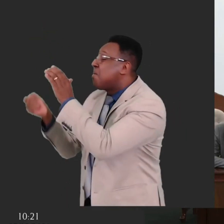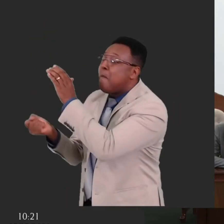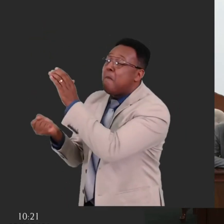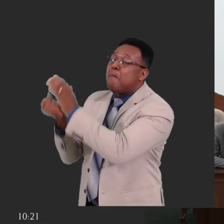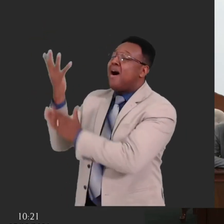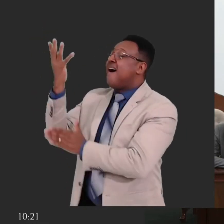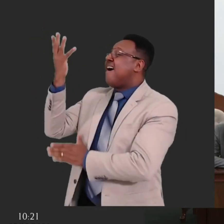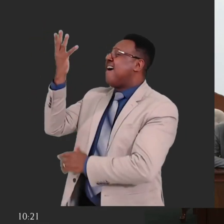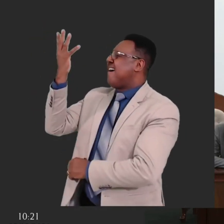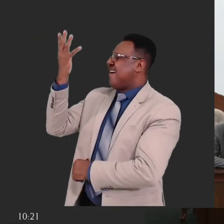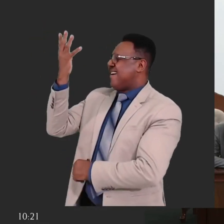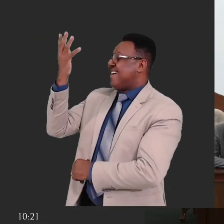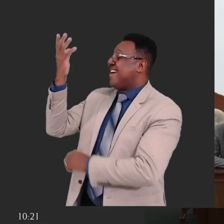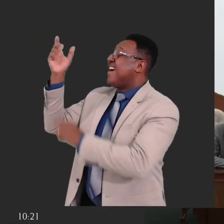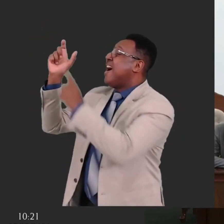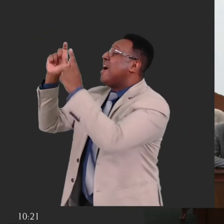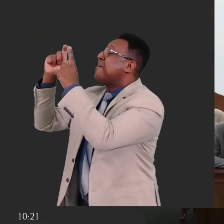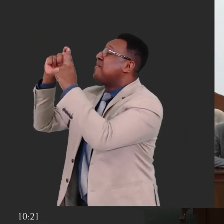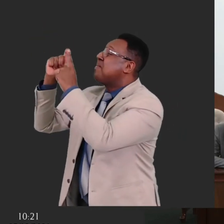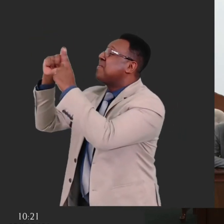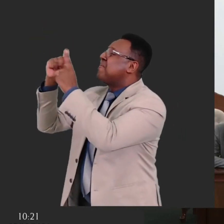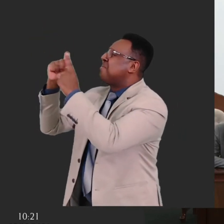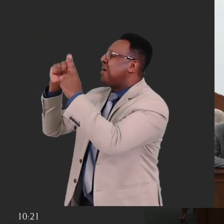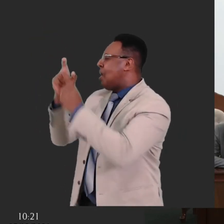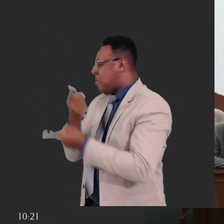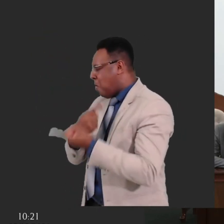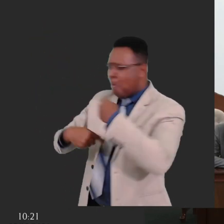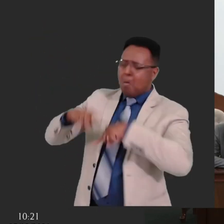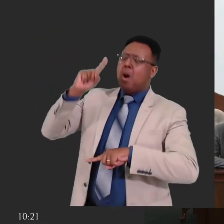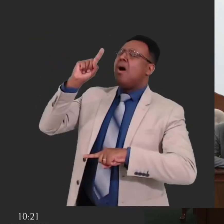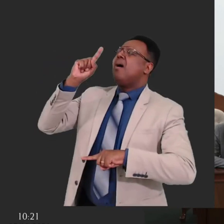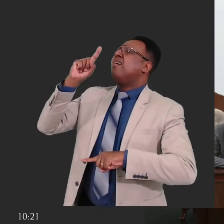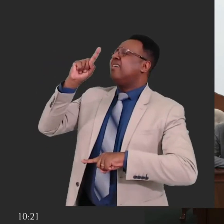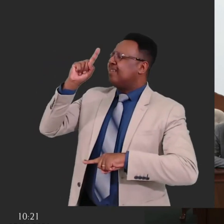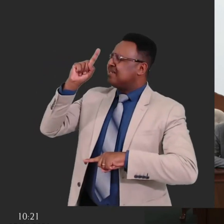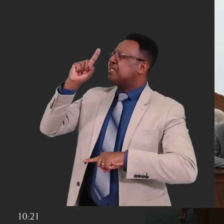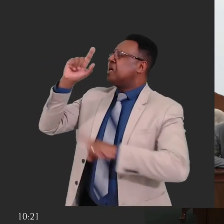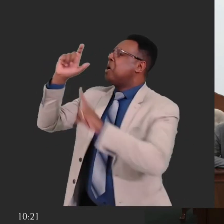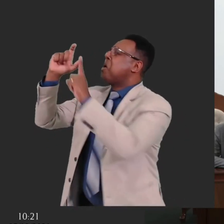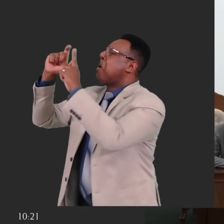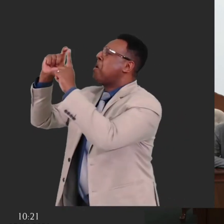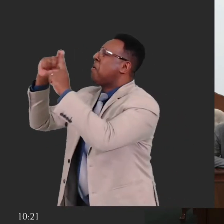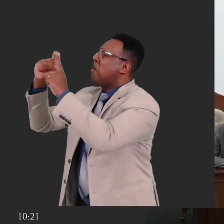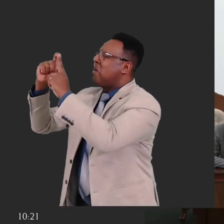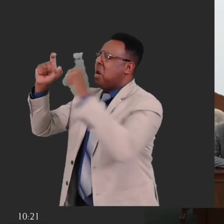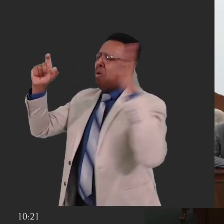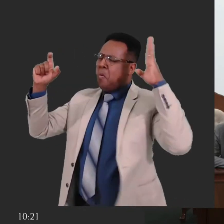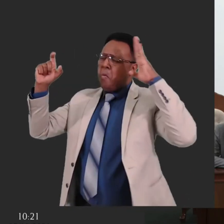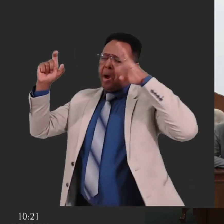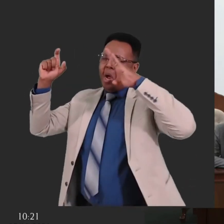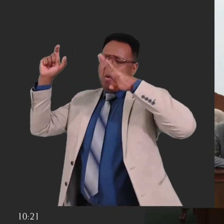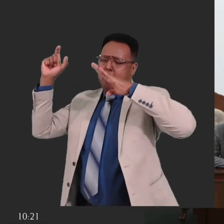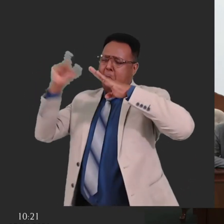palavra, Senhor, renovadora, aleluia. A tua palavra que destrói o mal, mas a